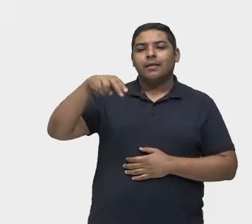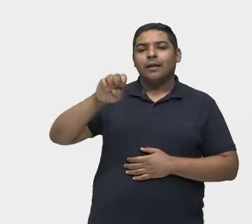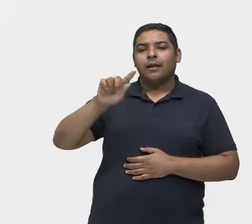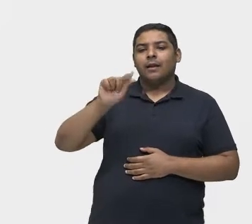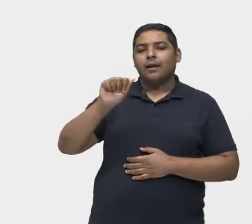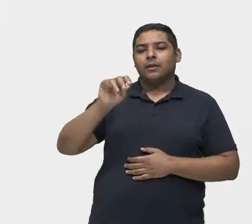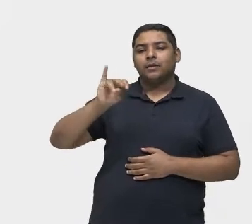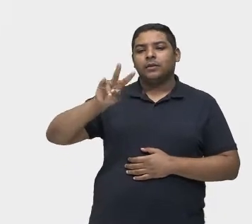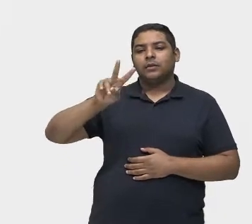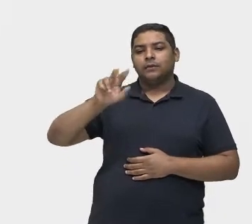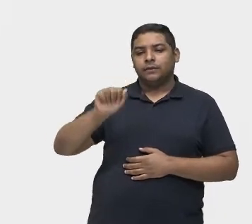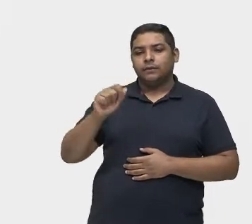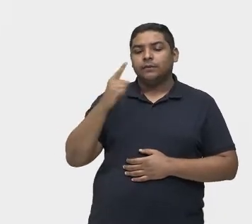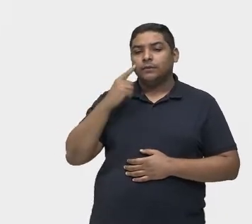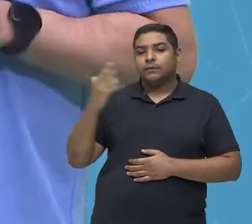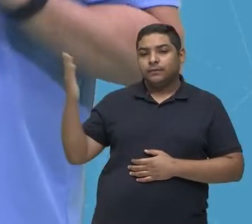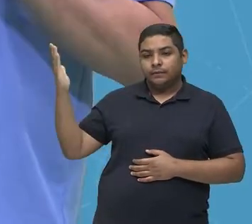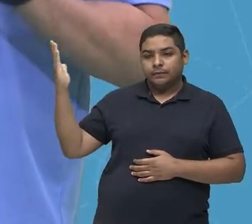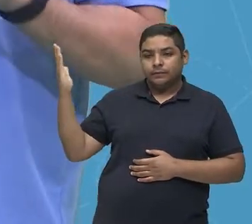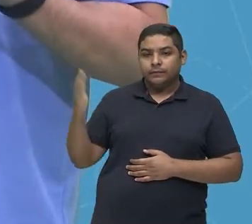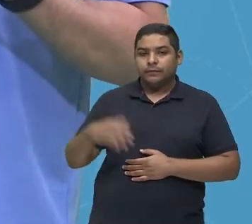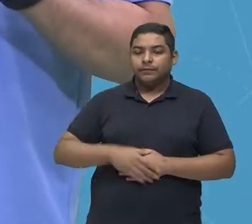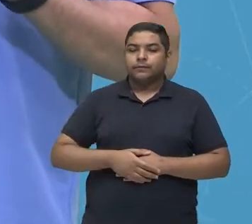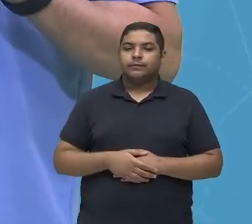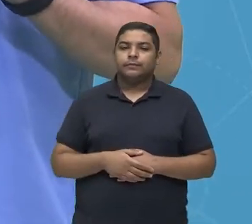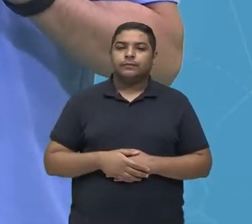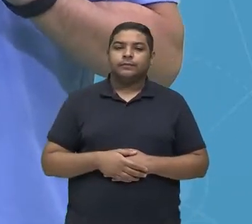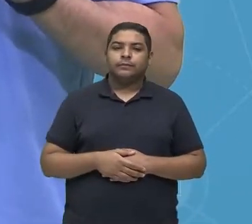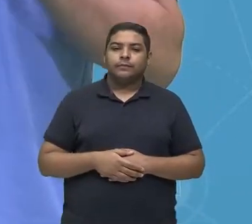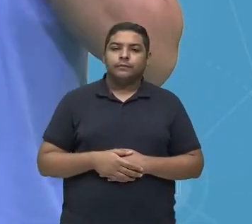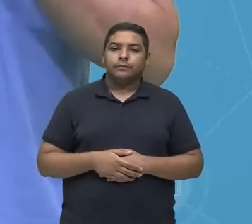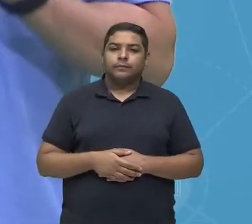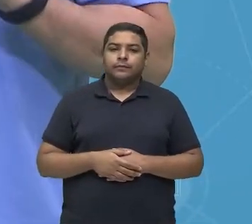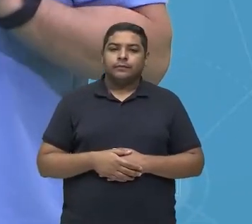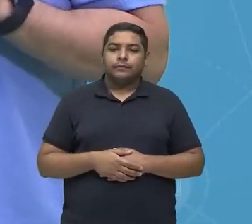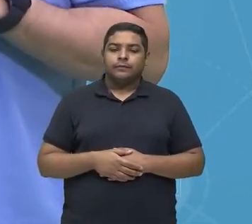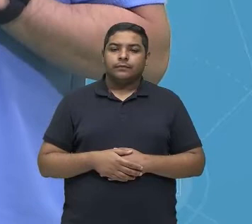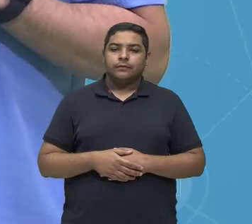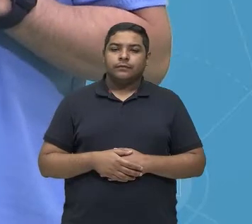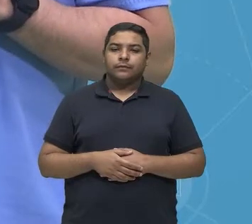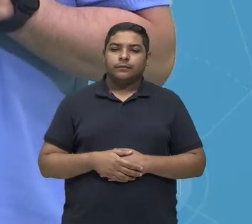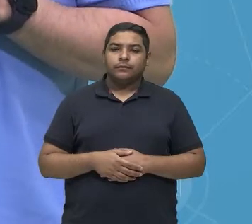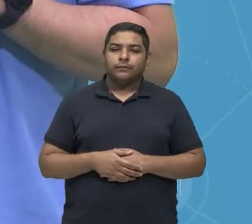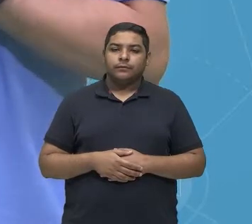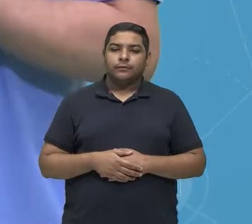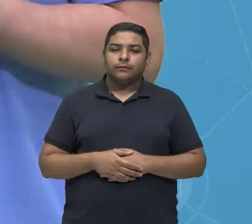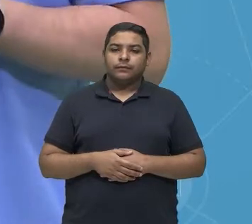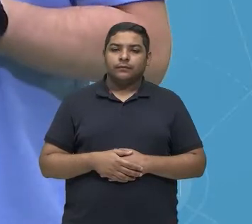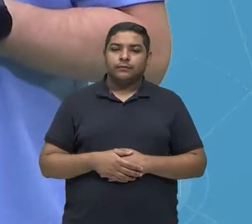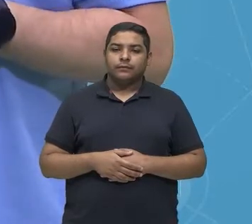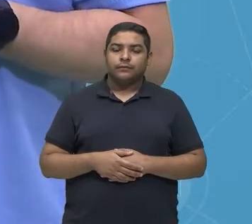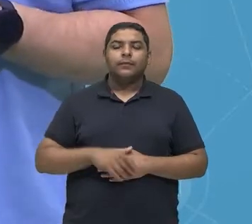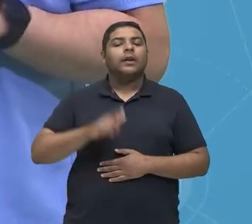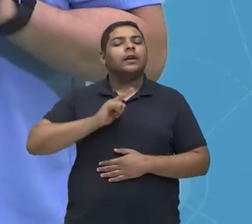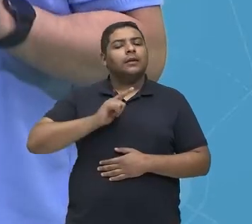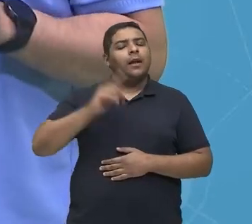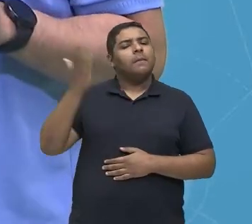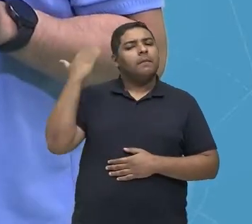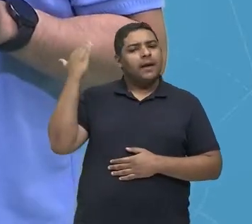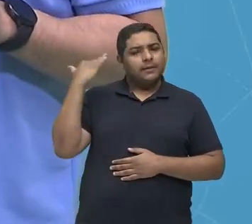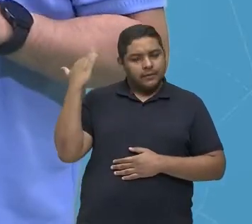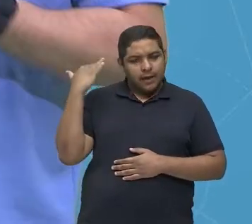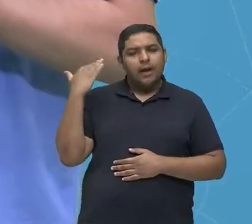é o tema da nossa aula de hoje. Então, já falei, gente, que nós temos no passado do verbo to be